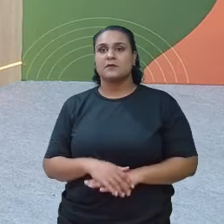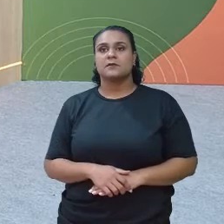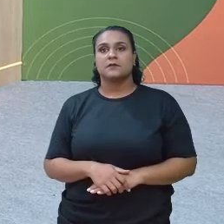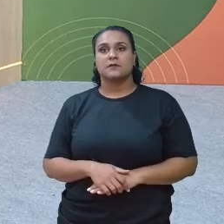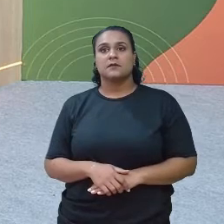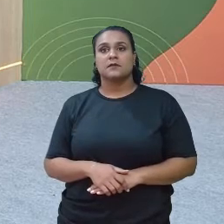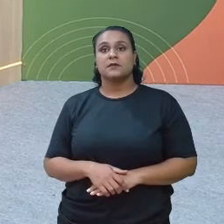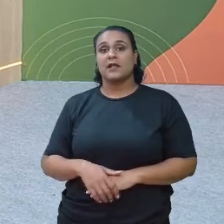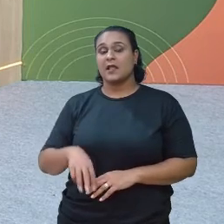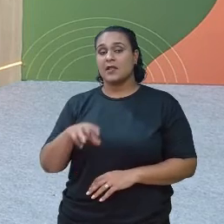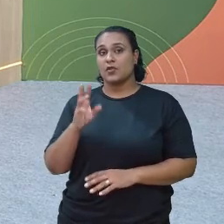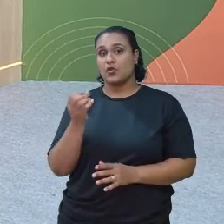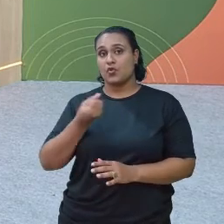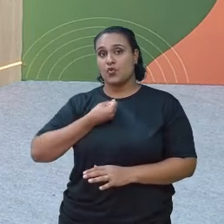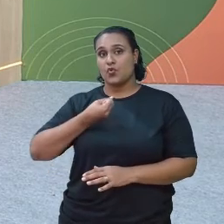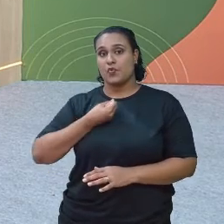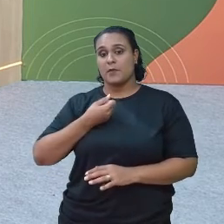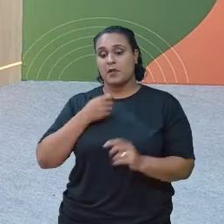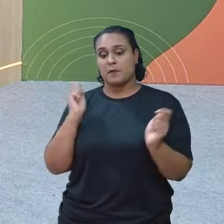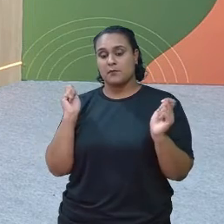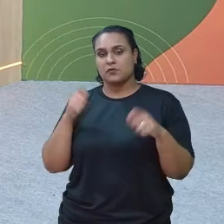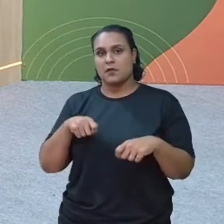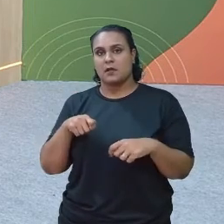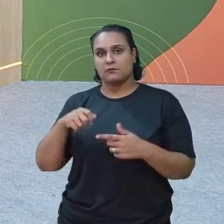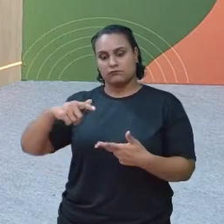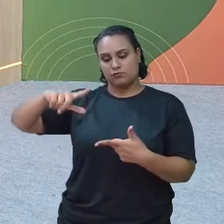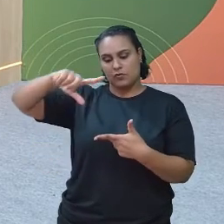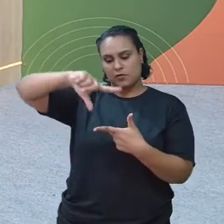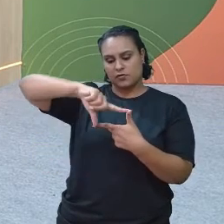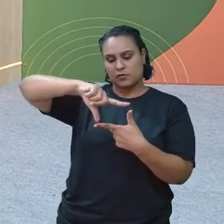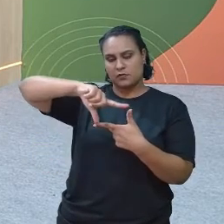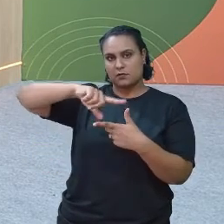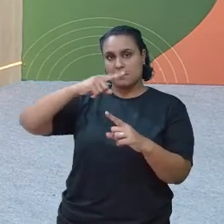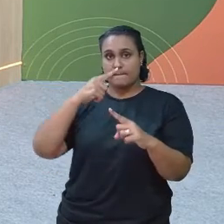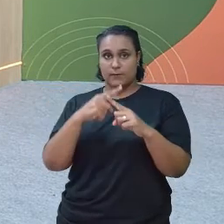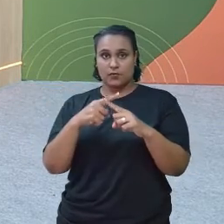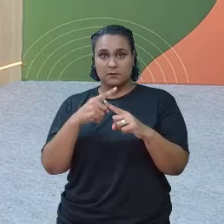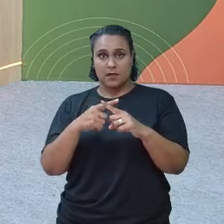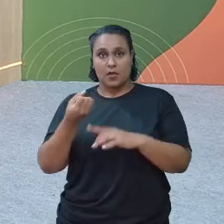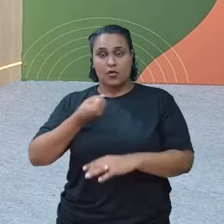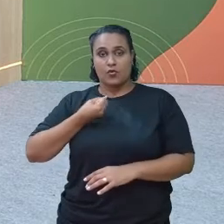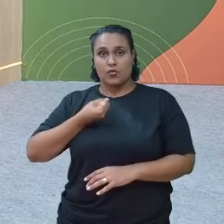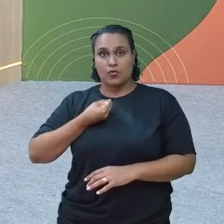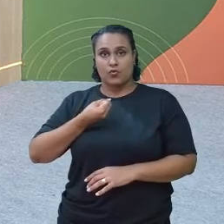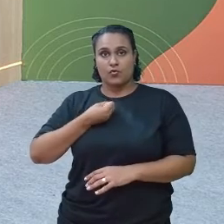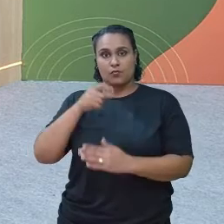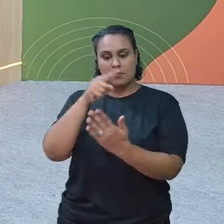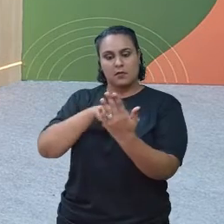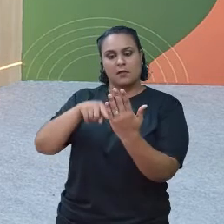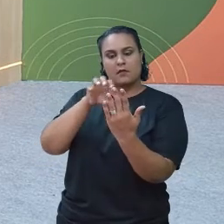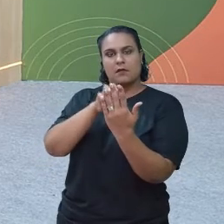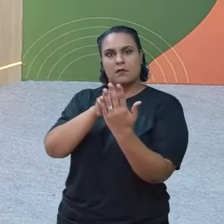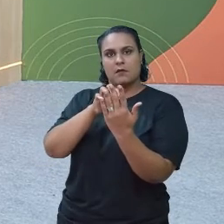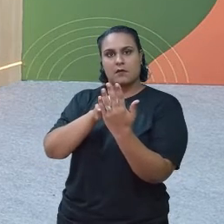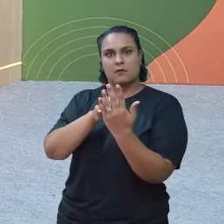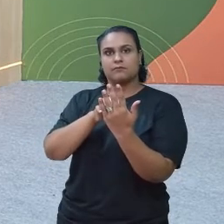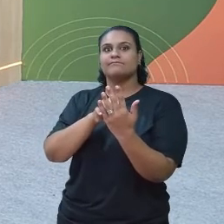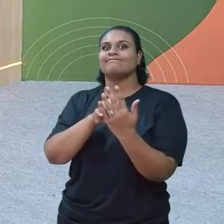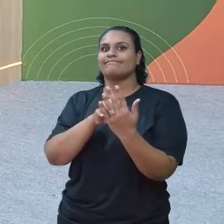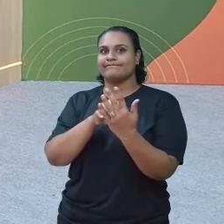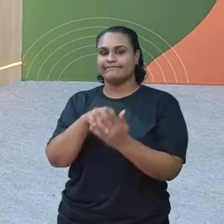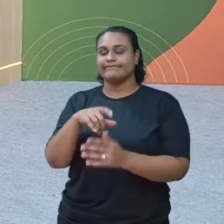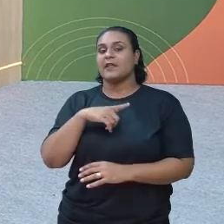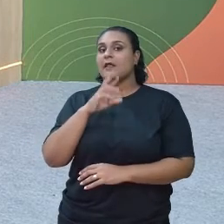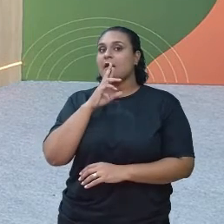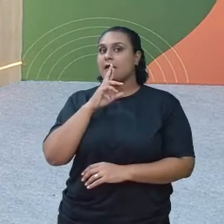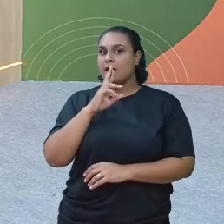ou seja, o número de maneiras de uma região multiplicado pelo número de maneiras da outra região vai me dar